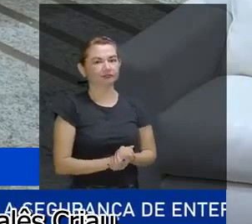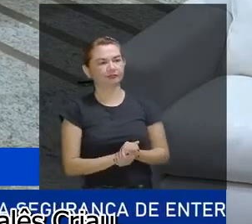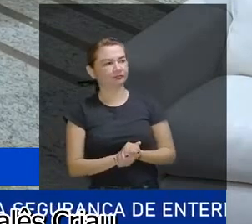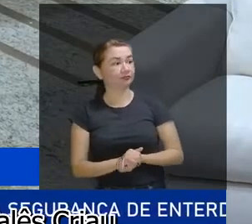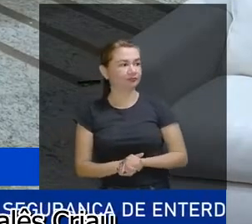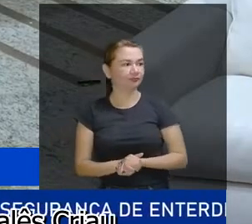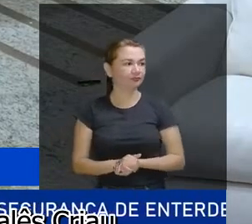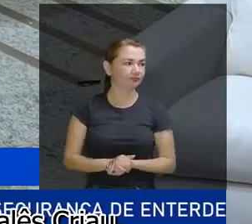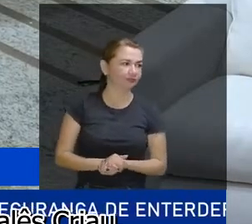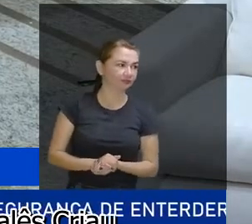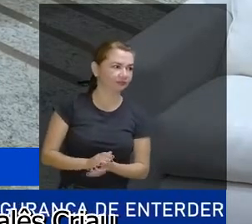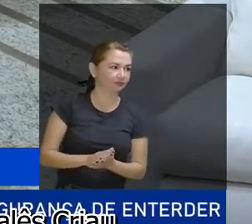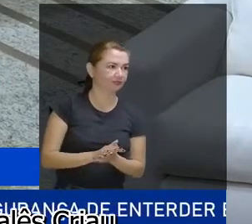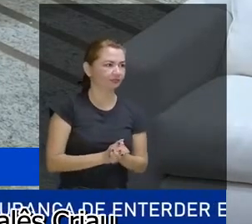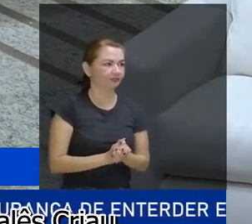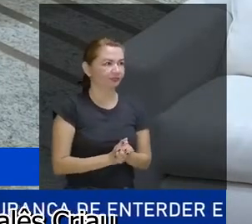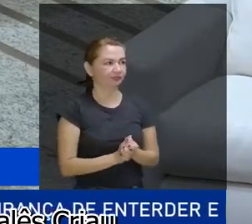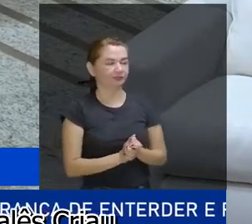zimbabuês,